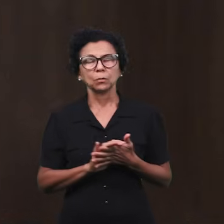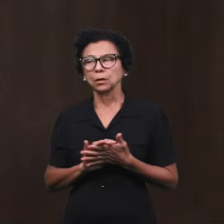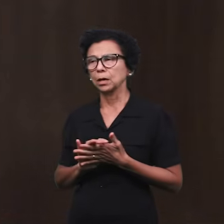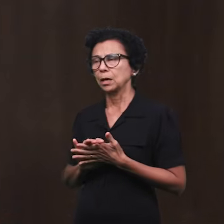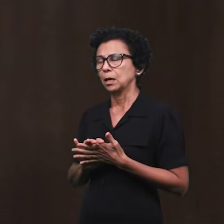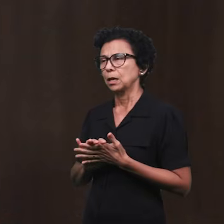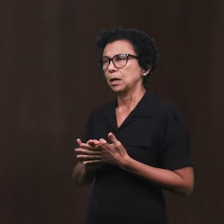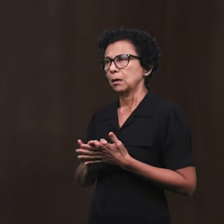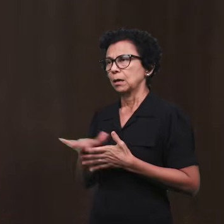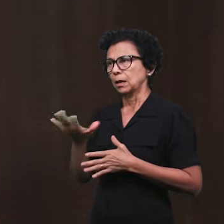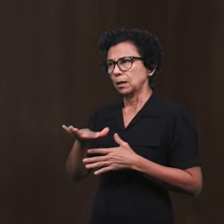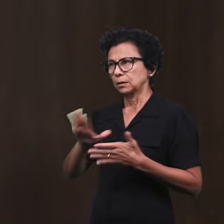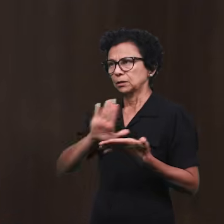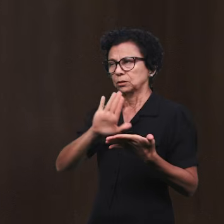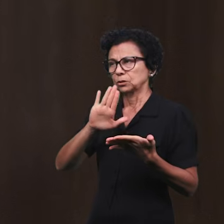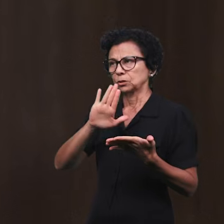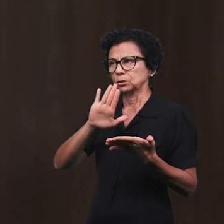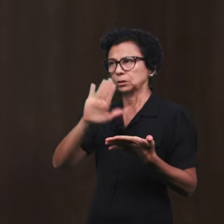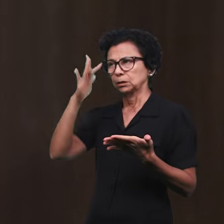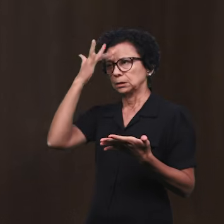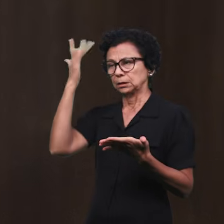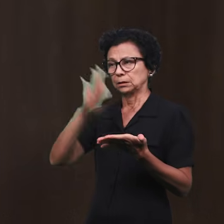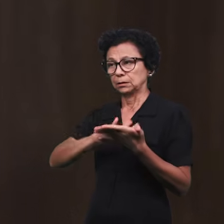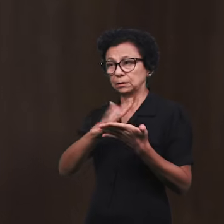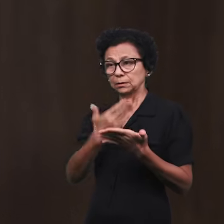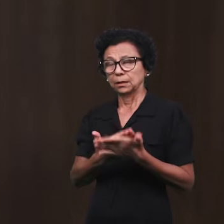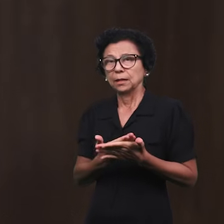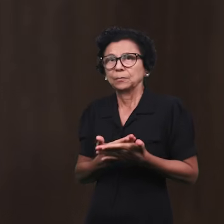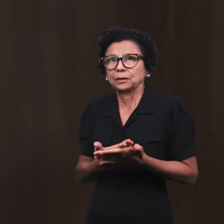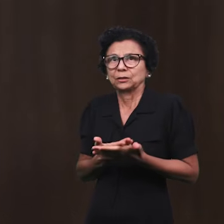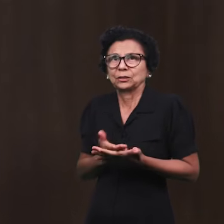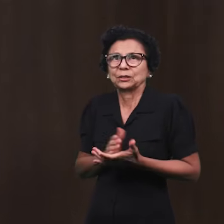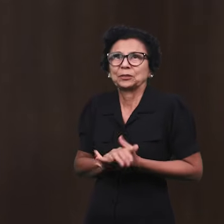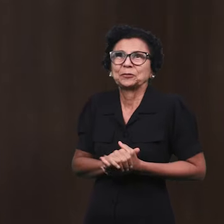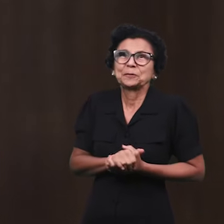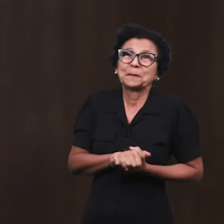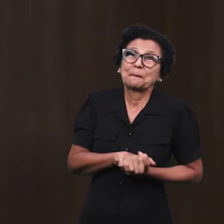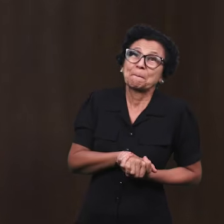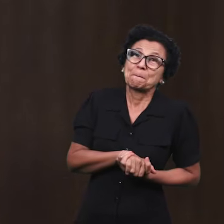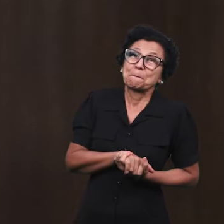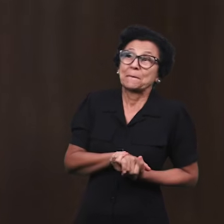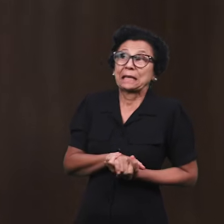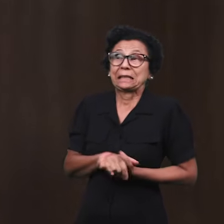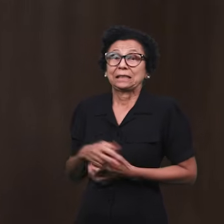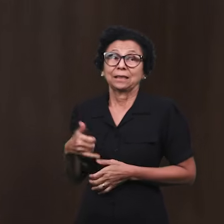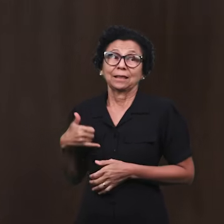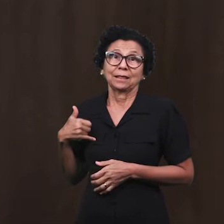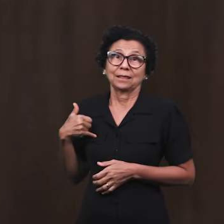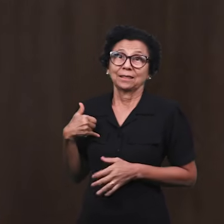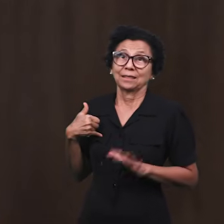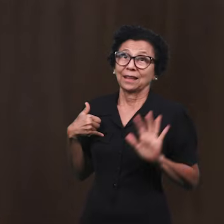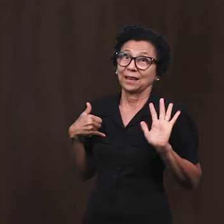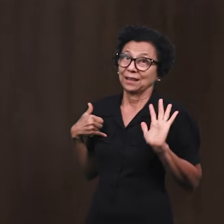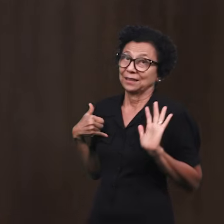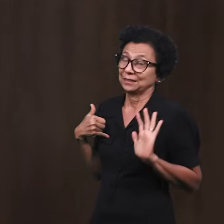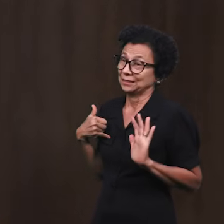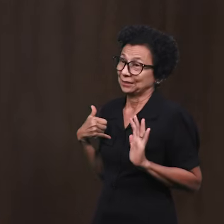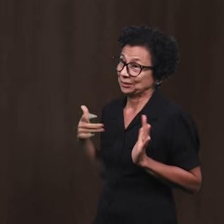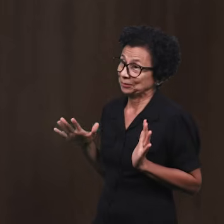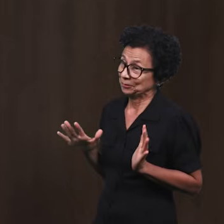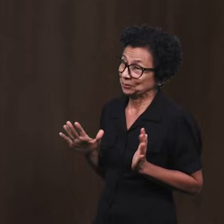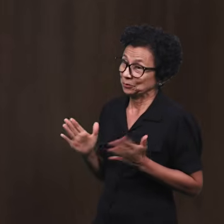quando assim já acaba denunciando a nossa idade, né? E tem que tomar cuidado Tem com que tomar certas cuidado com informações. algumas informações por